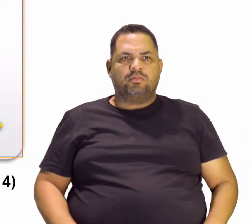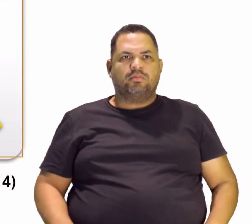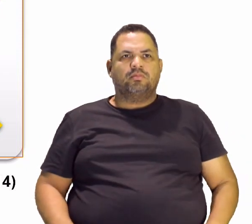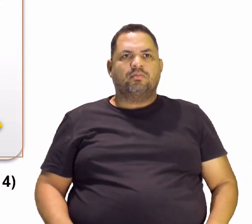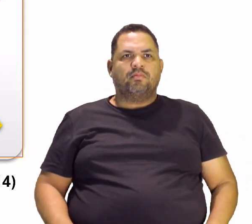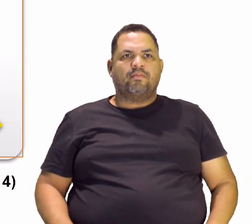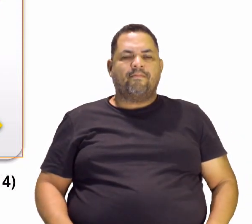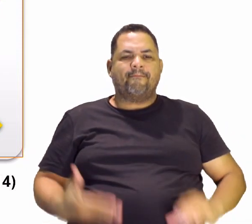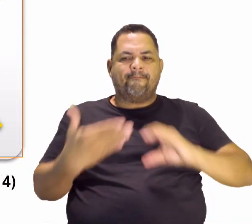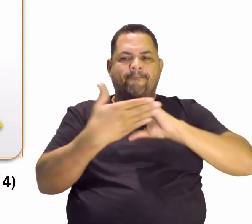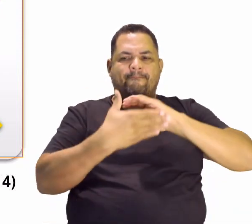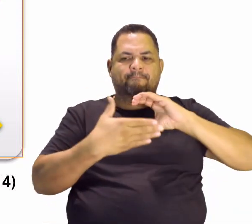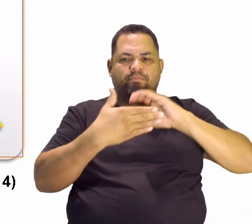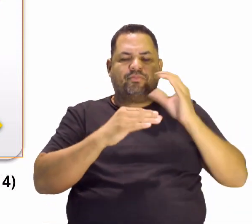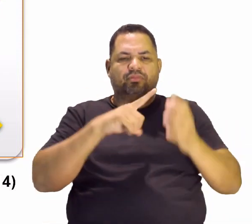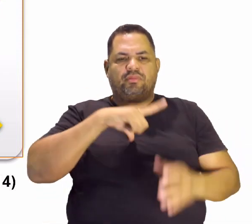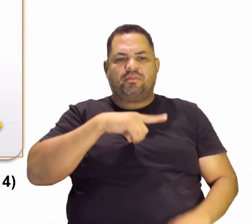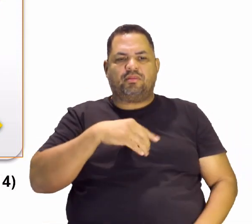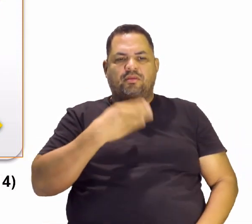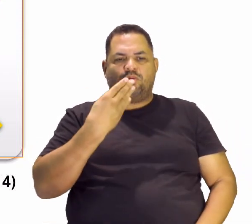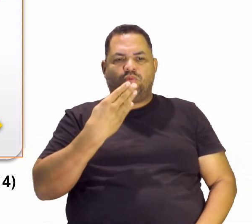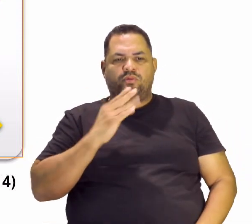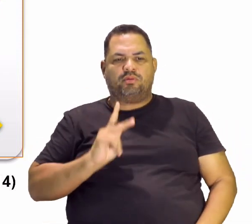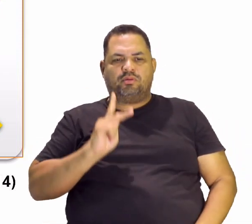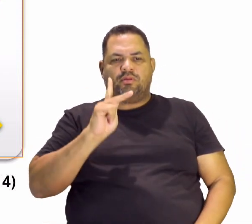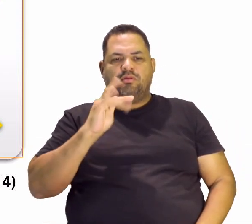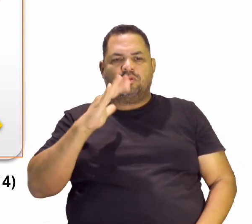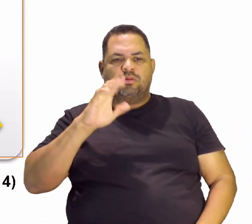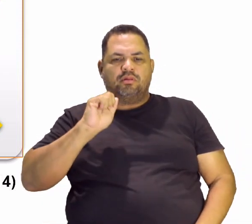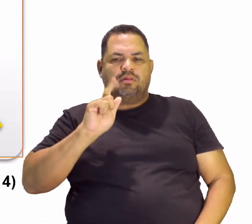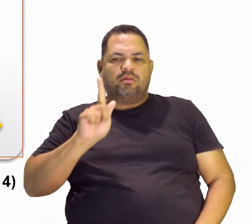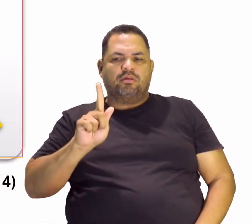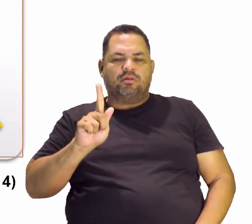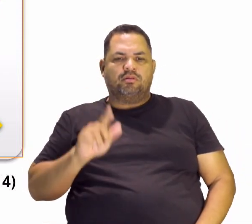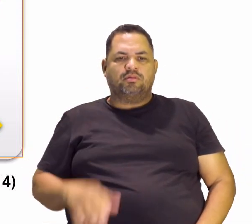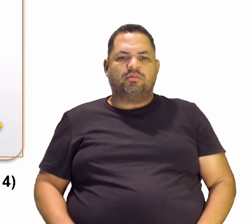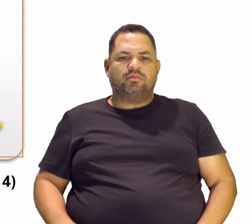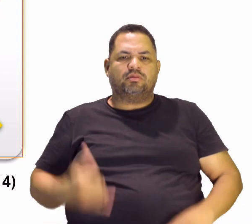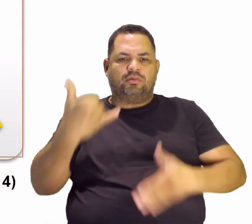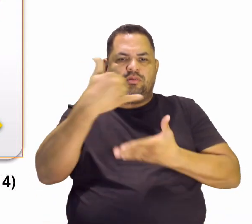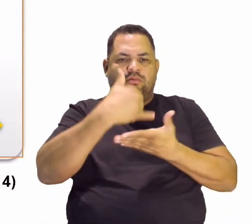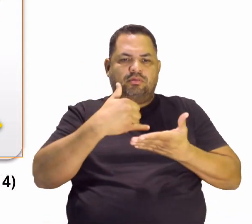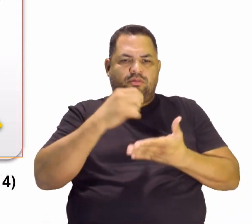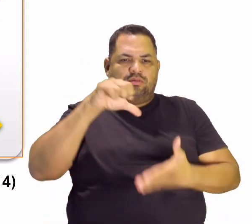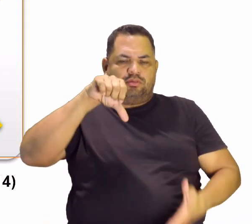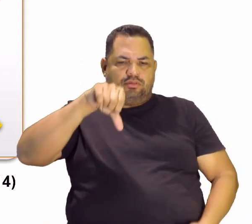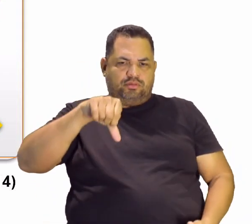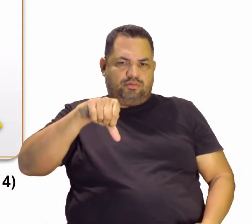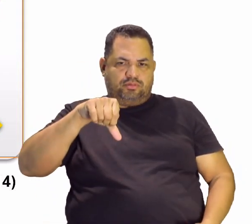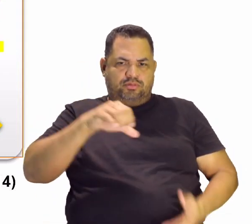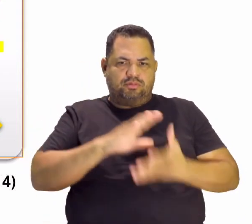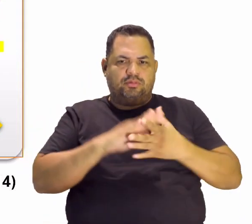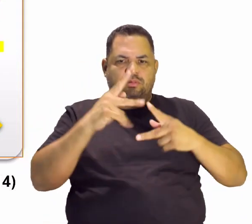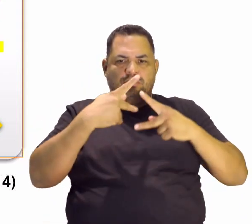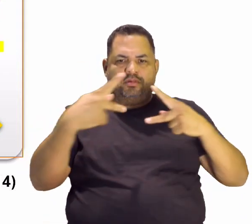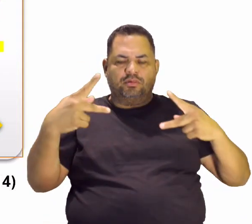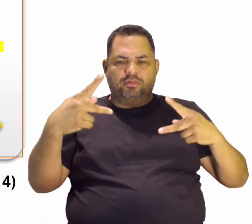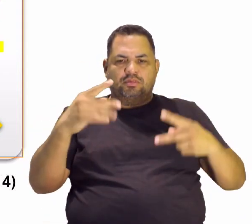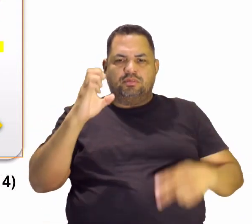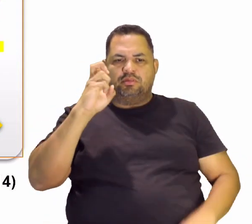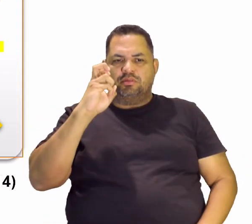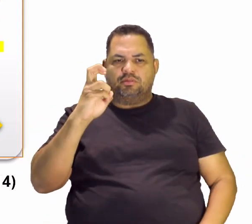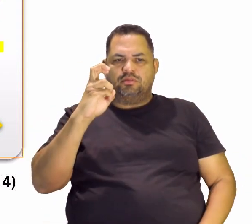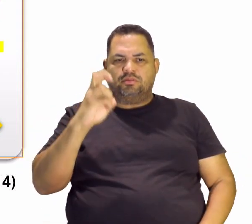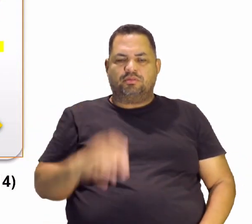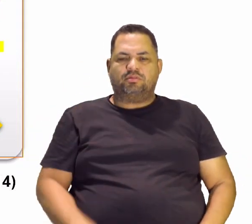carboidrato, ele tem 4 quilocalorias por grama, tá? Os lipídios têm 9 e as proteínas têm 5, ok?